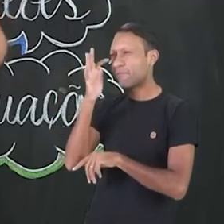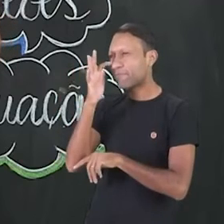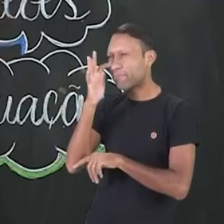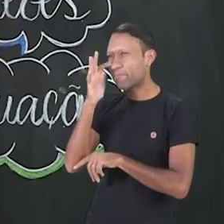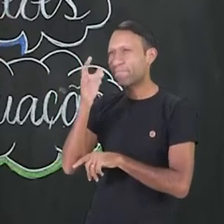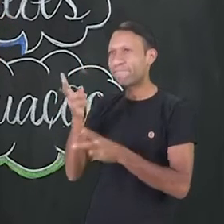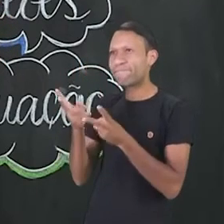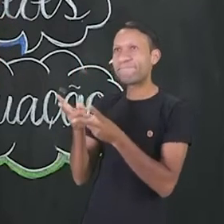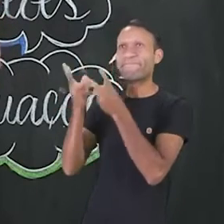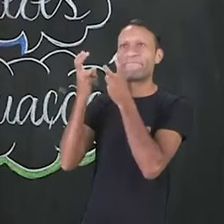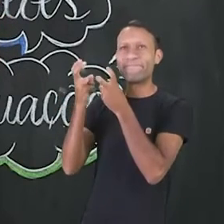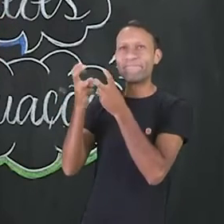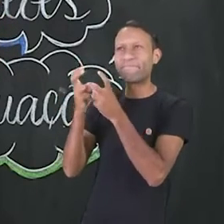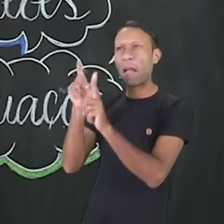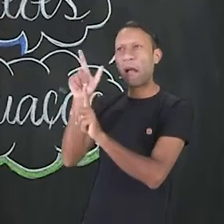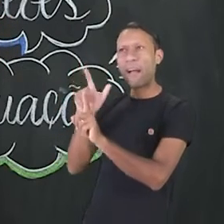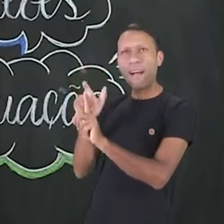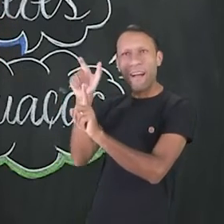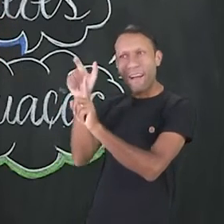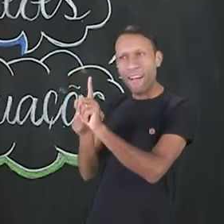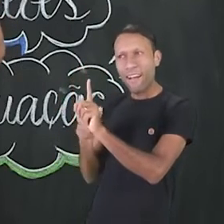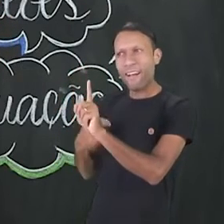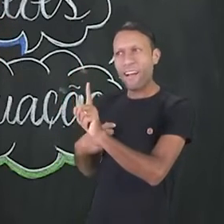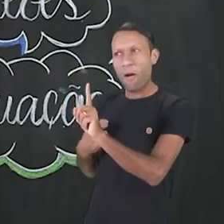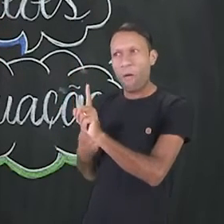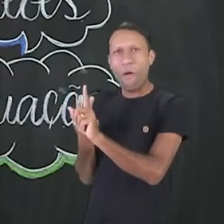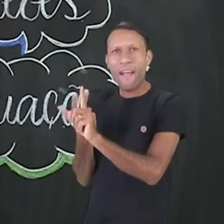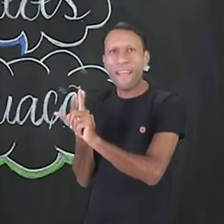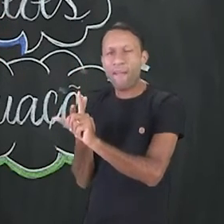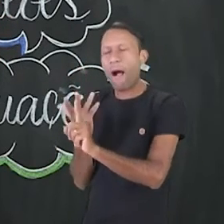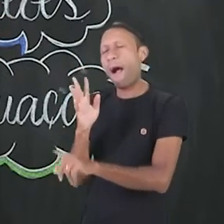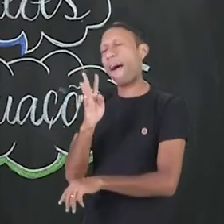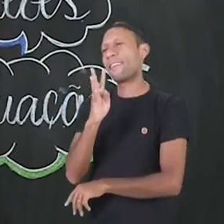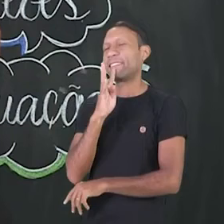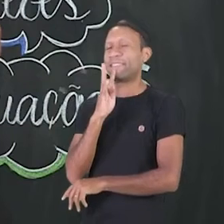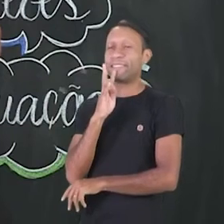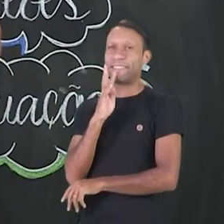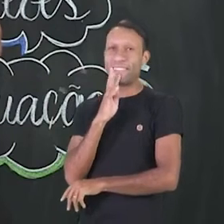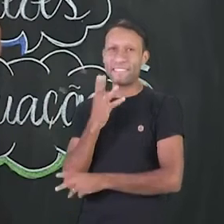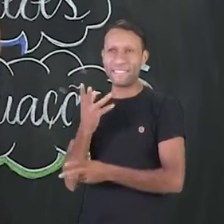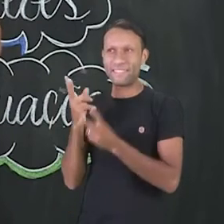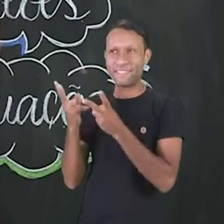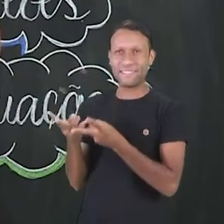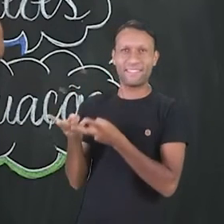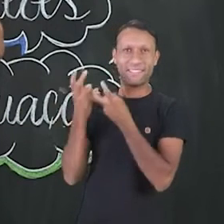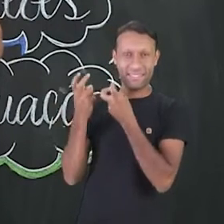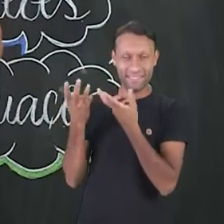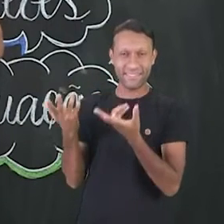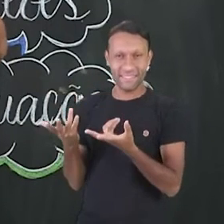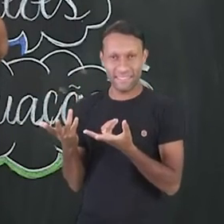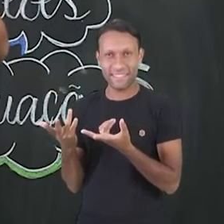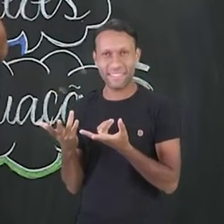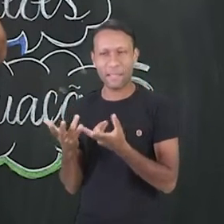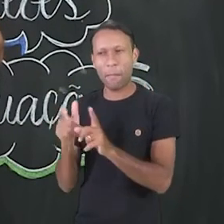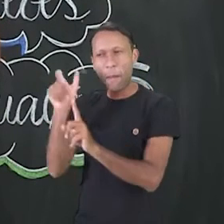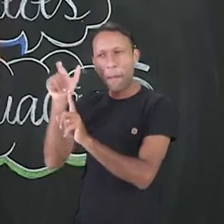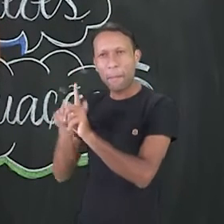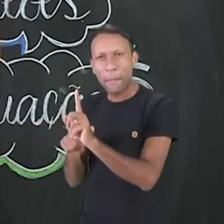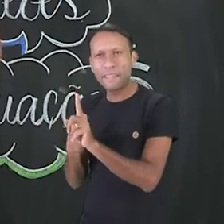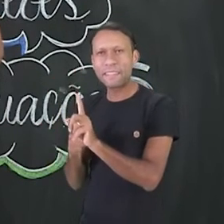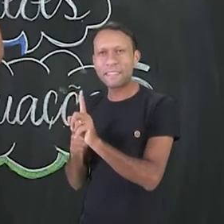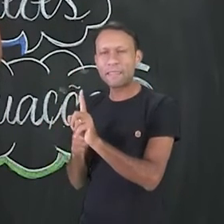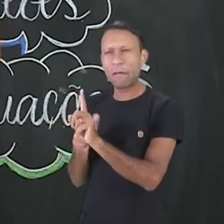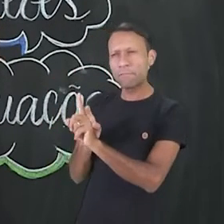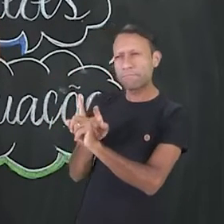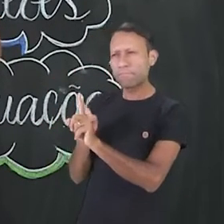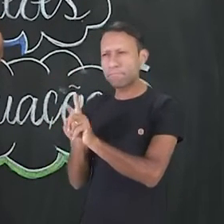estão vestidos da mesma forma para que isso gere a chamada identificação com o público. Quando você percebe que determinados personagens estão ali presentes,